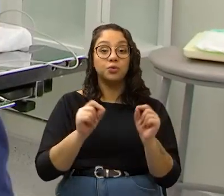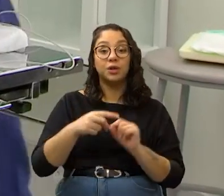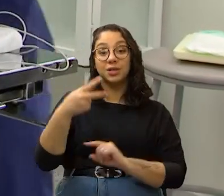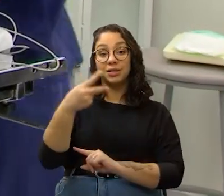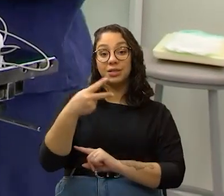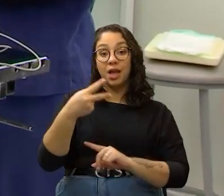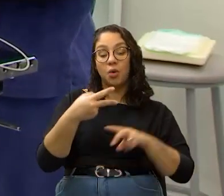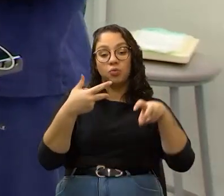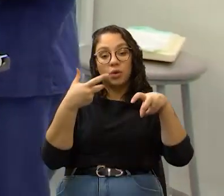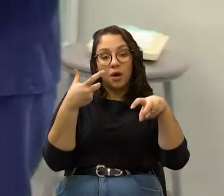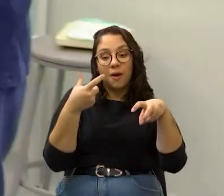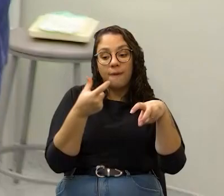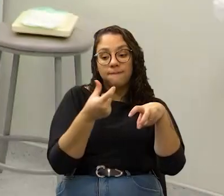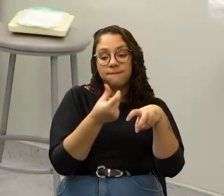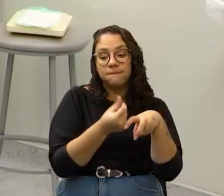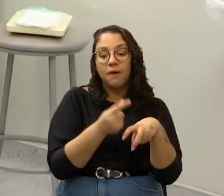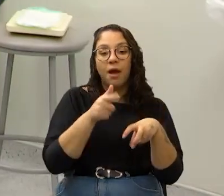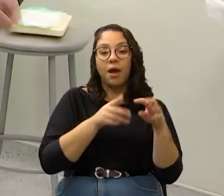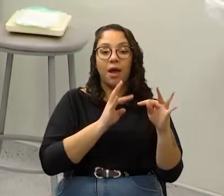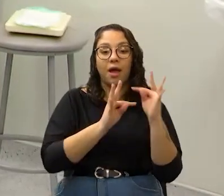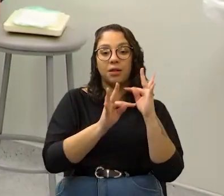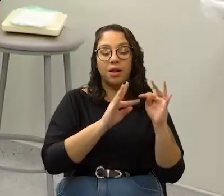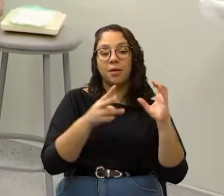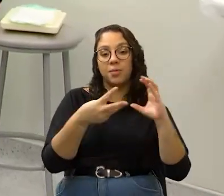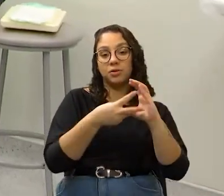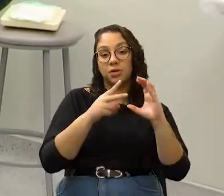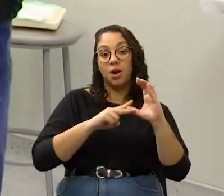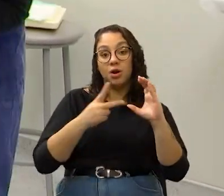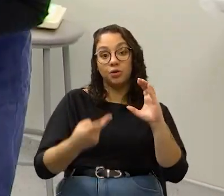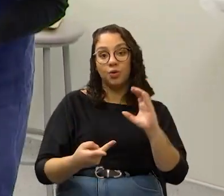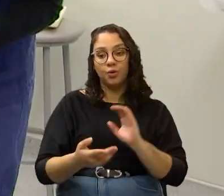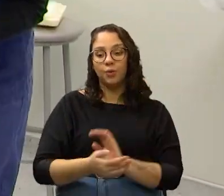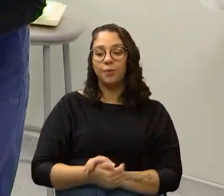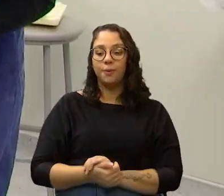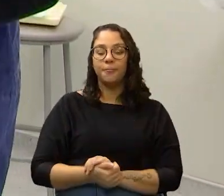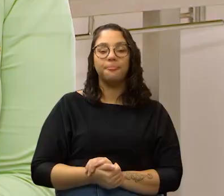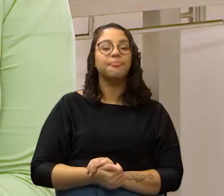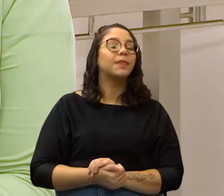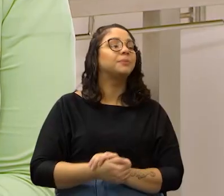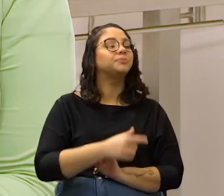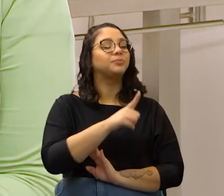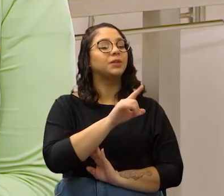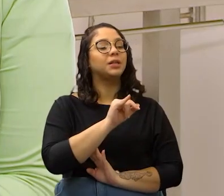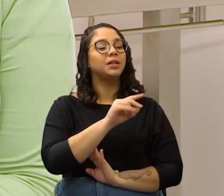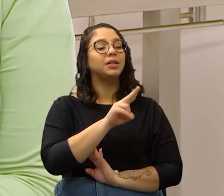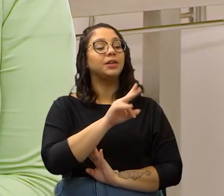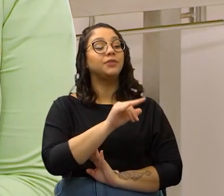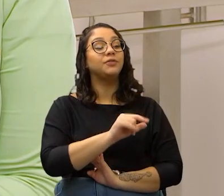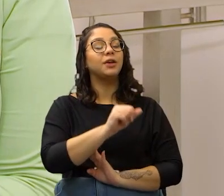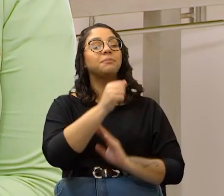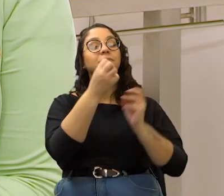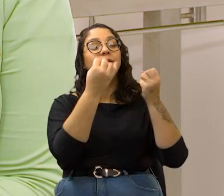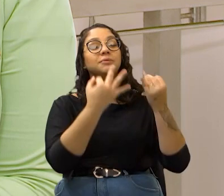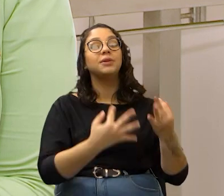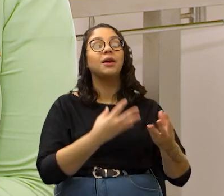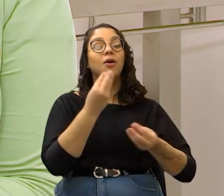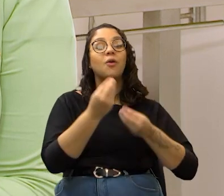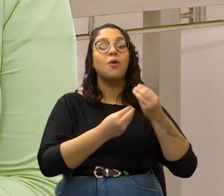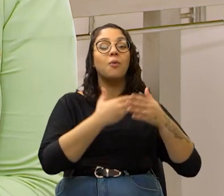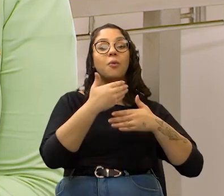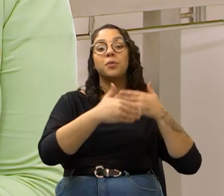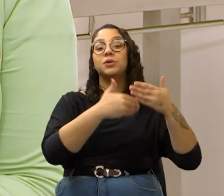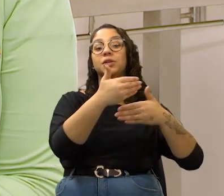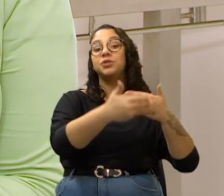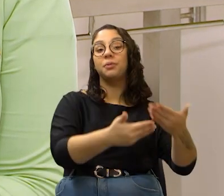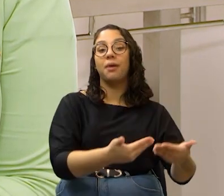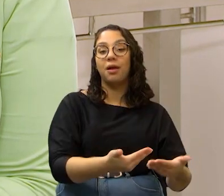vai fazer sua segunda aplicação do tratamento com células-tronco. Lívia, me fala um pouco primeiro sobre